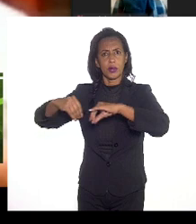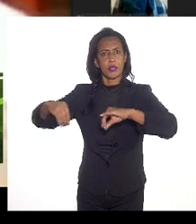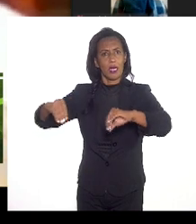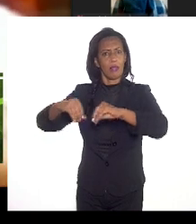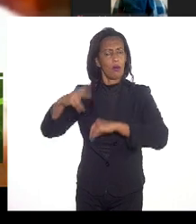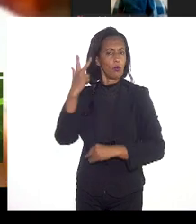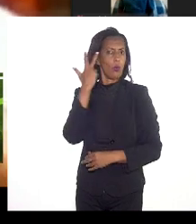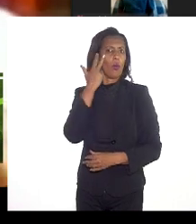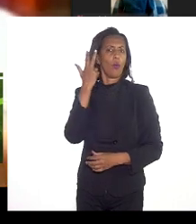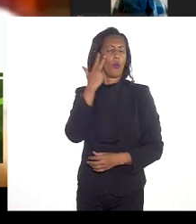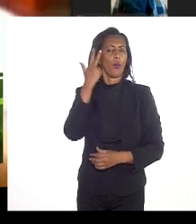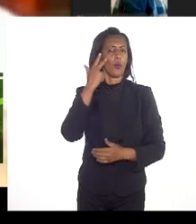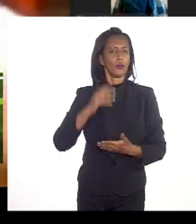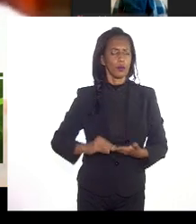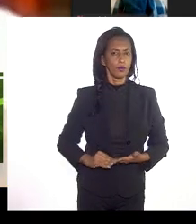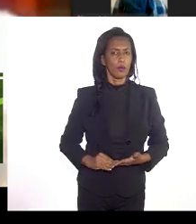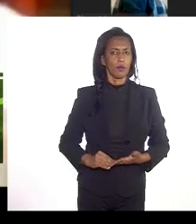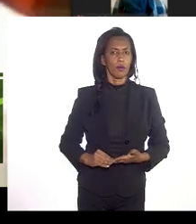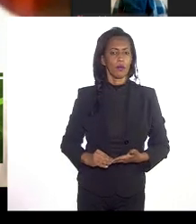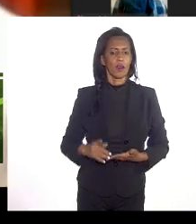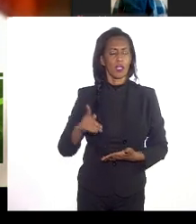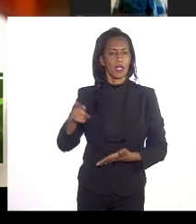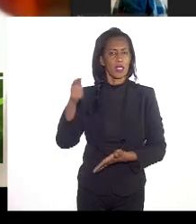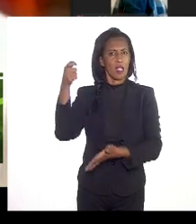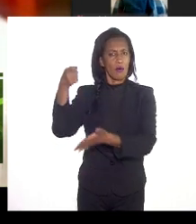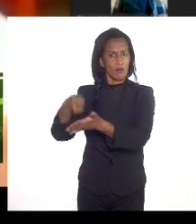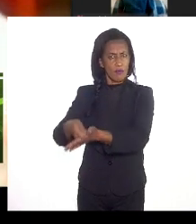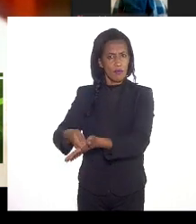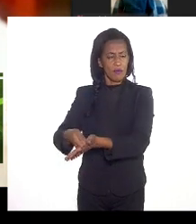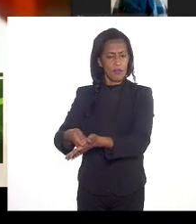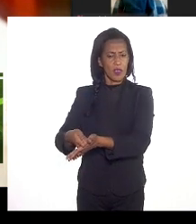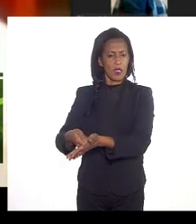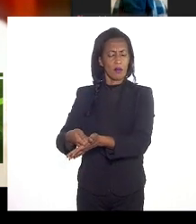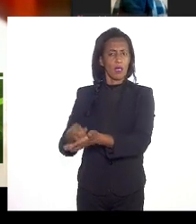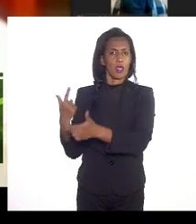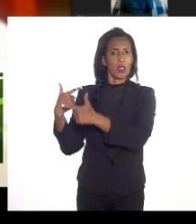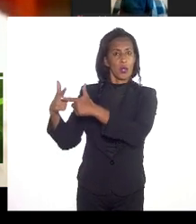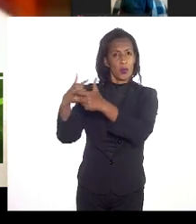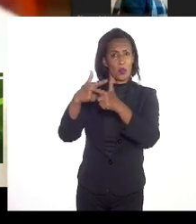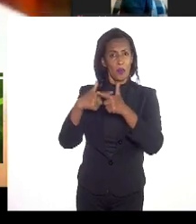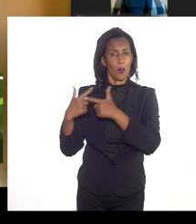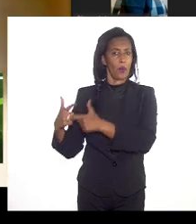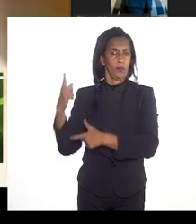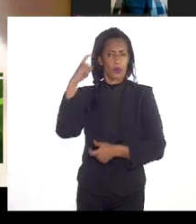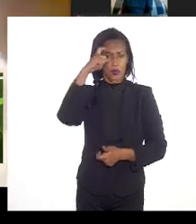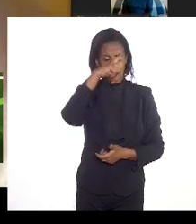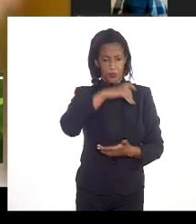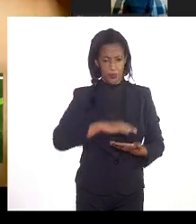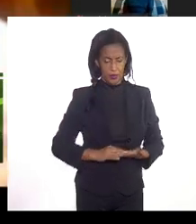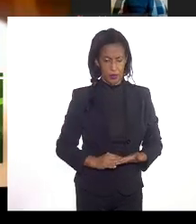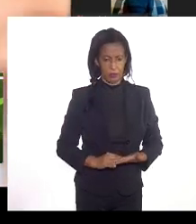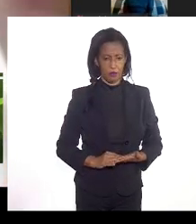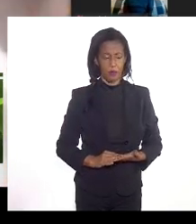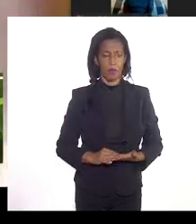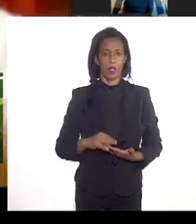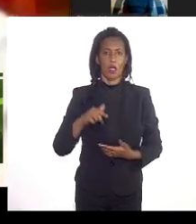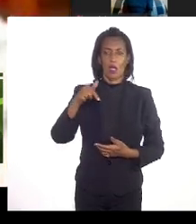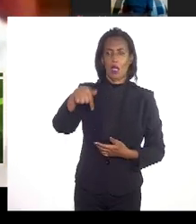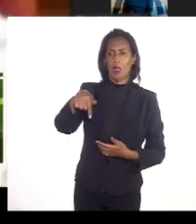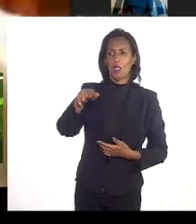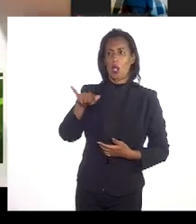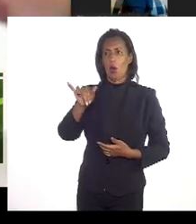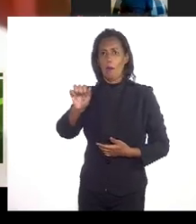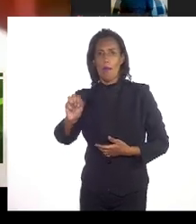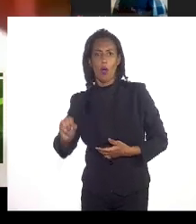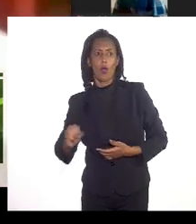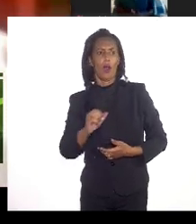que se afirma geralmente em situações conflituosas, né? Grupos quilombolas,